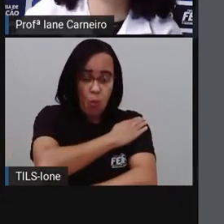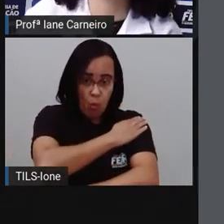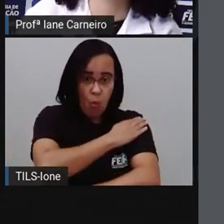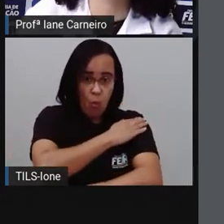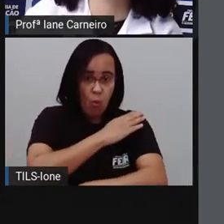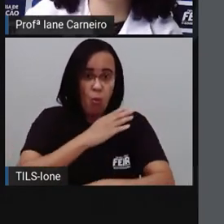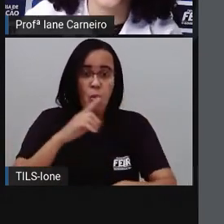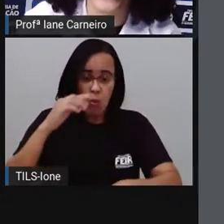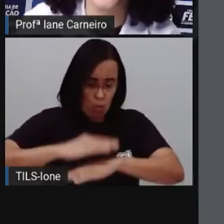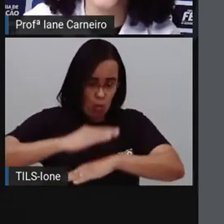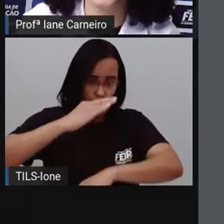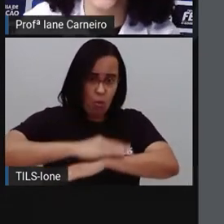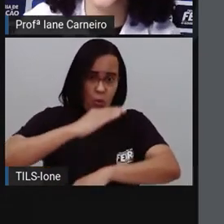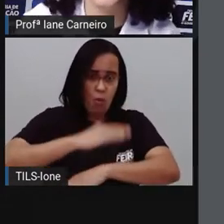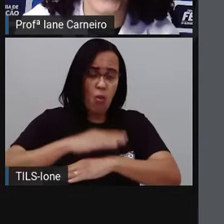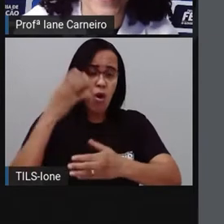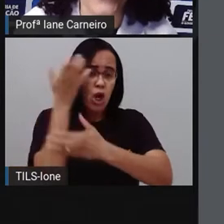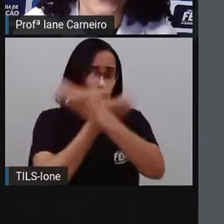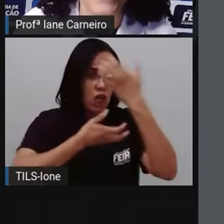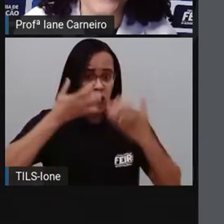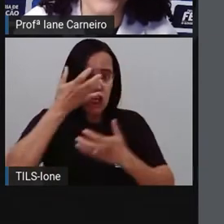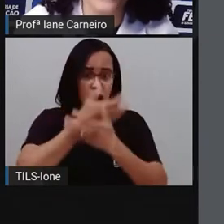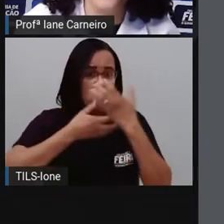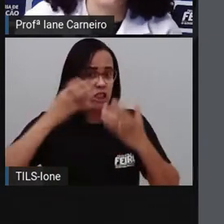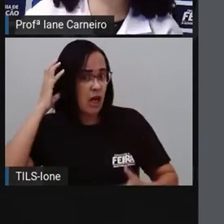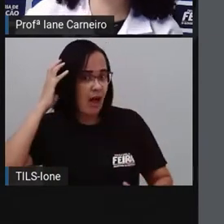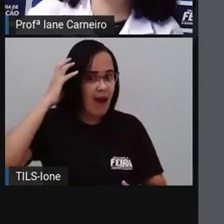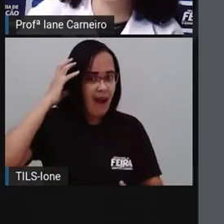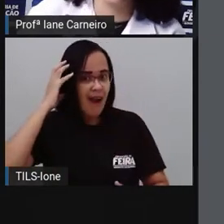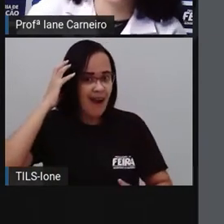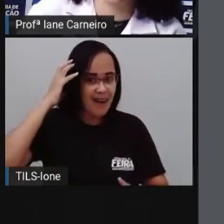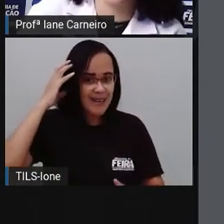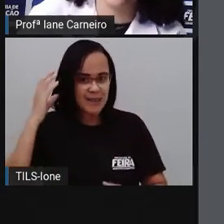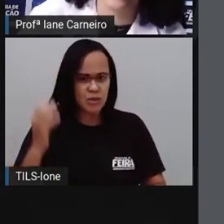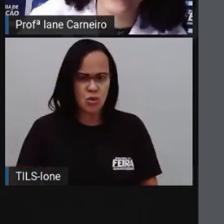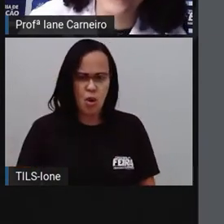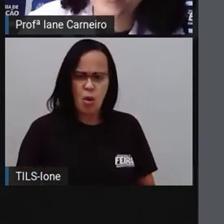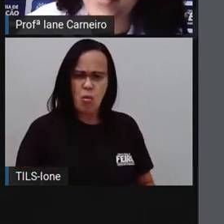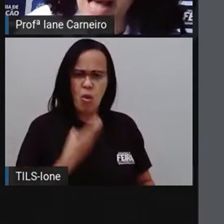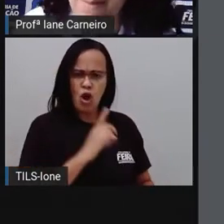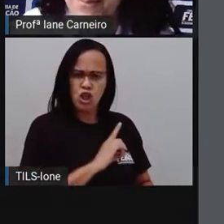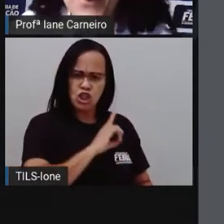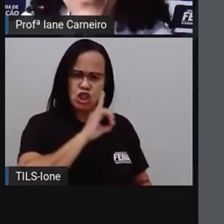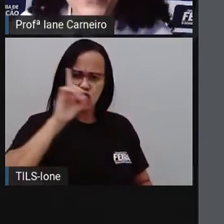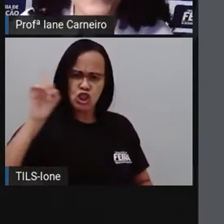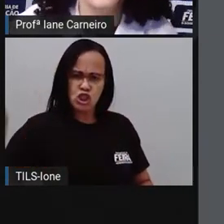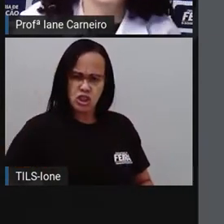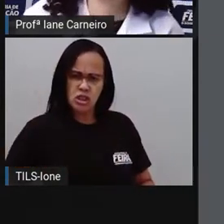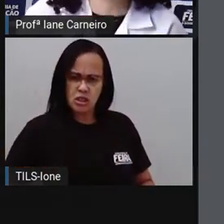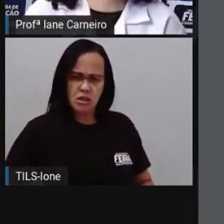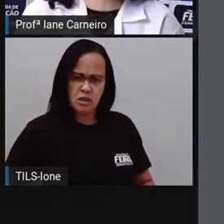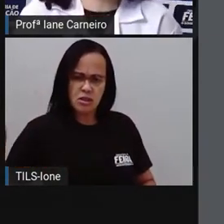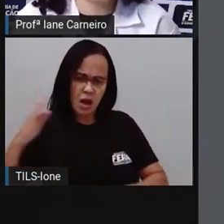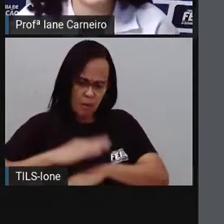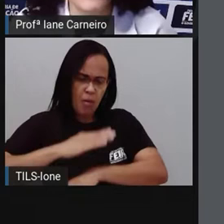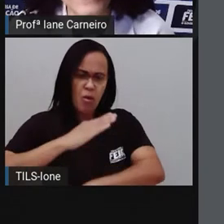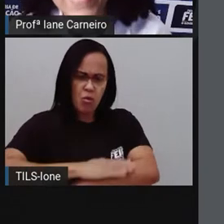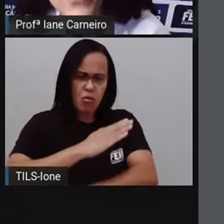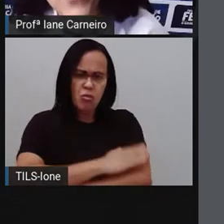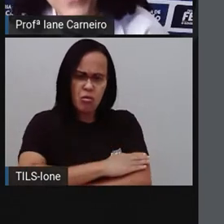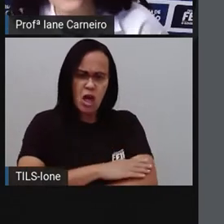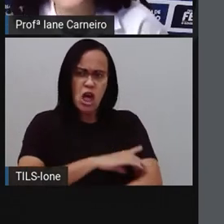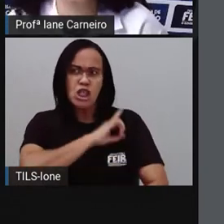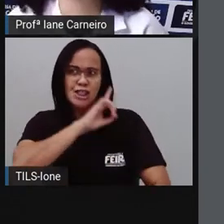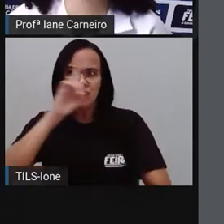sucesso no rádio Jovem Floresta. Bom dia, meu caro sapo! Que dia mais